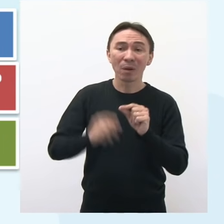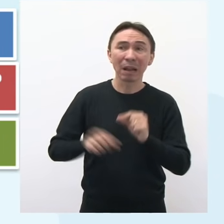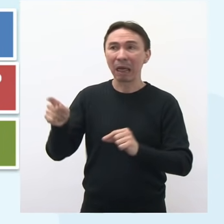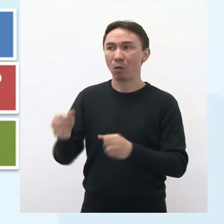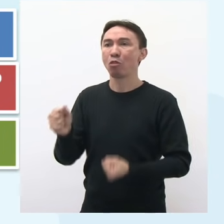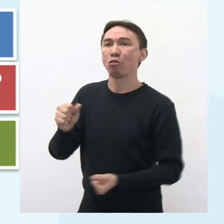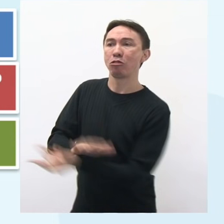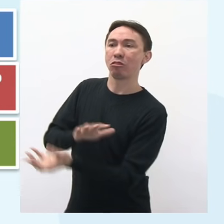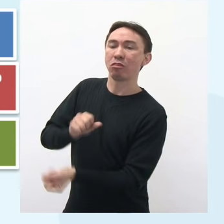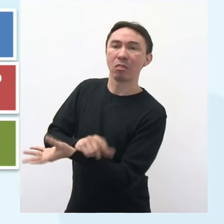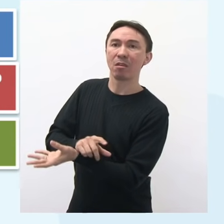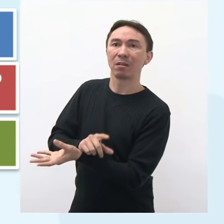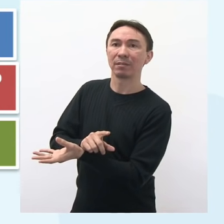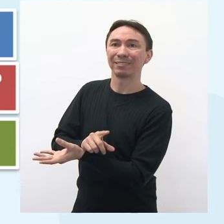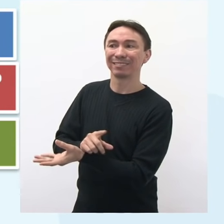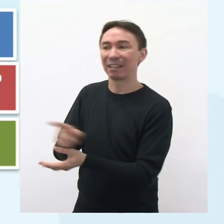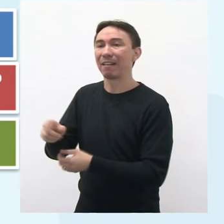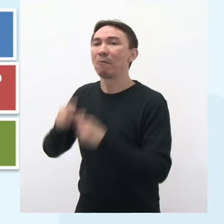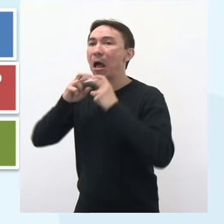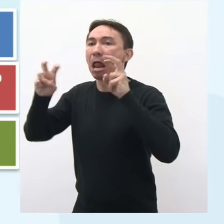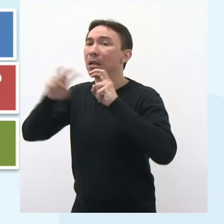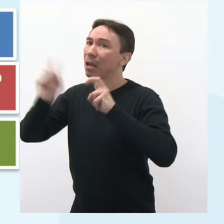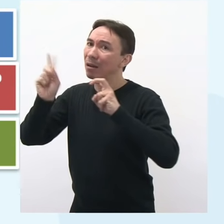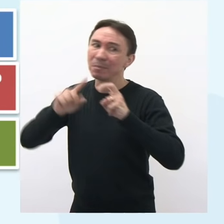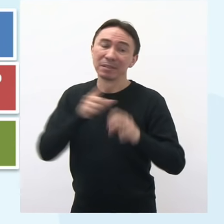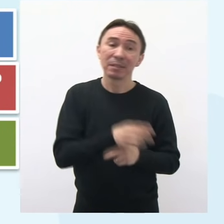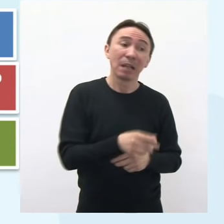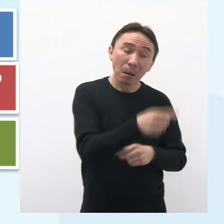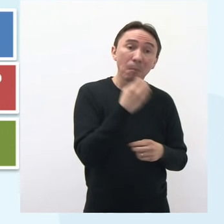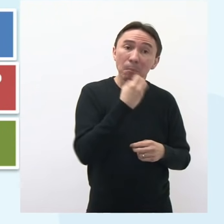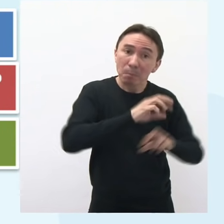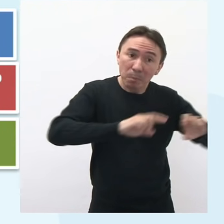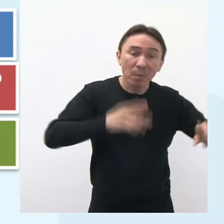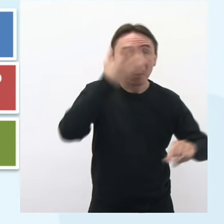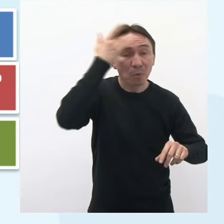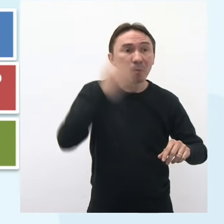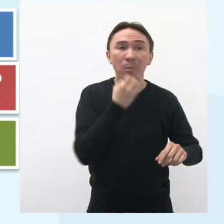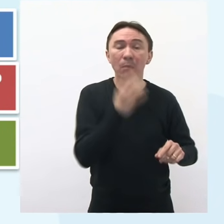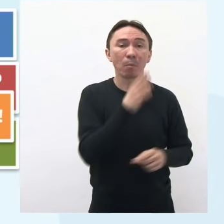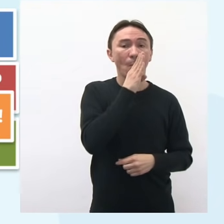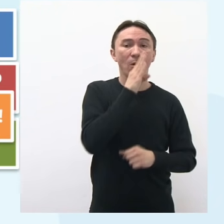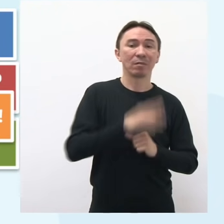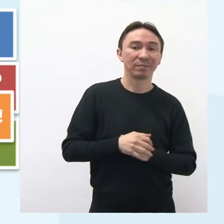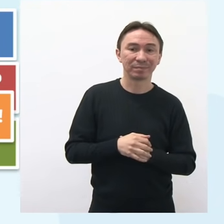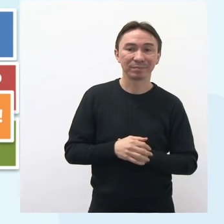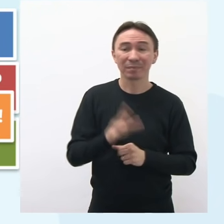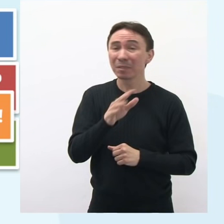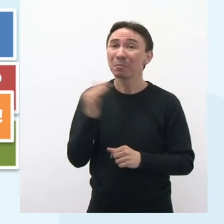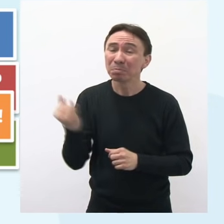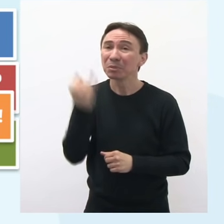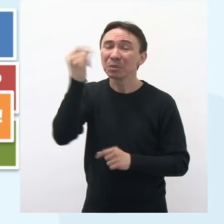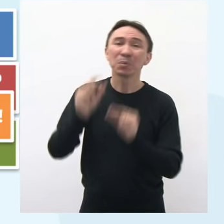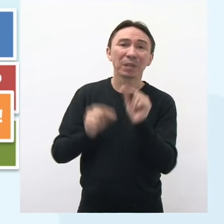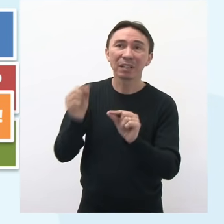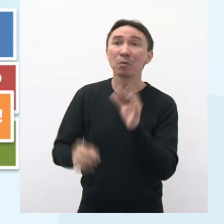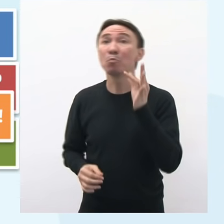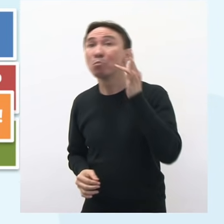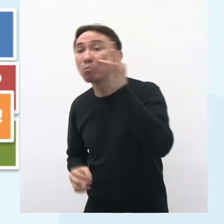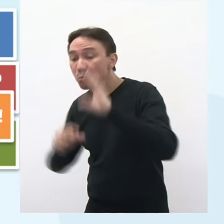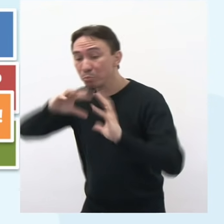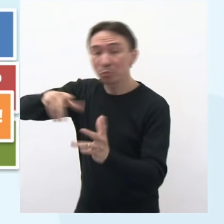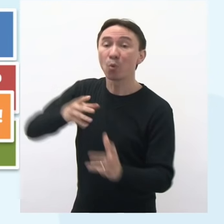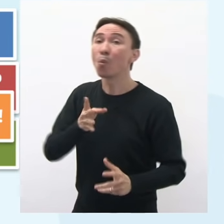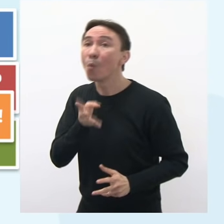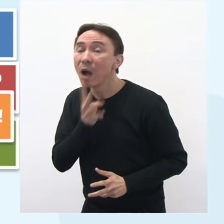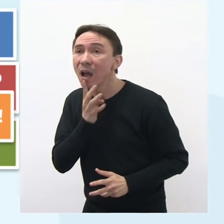bons. Terceira frase. O que importa não é conhecer o mundo, mas mudá-lo. Outra frase. Se quer ir